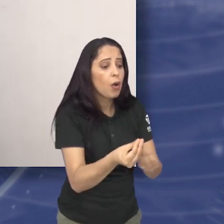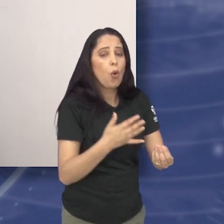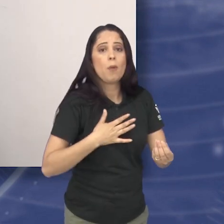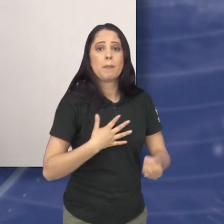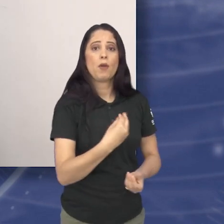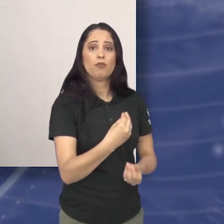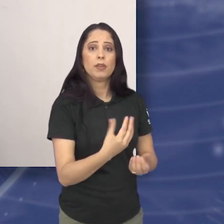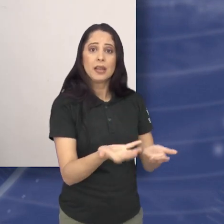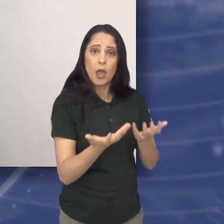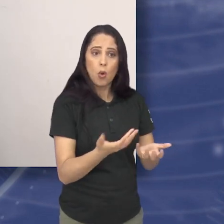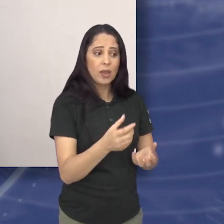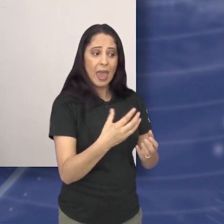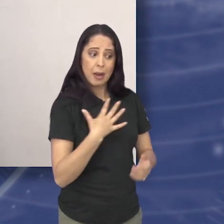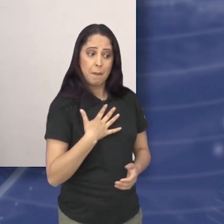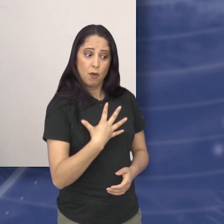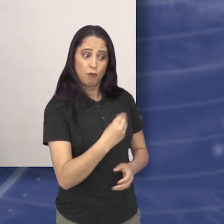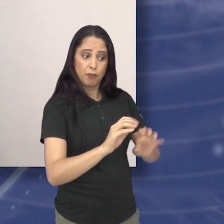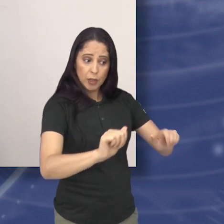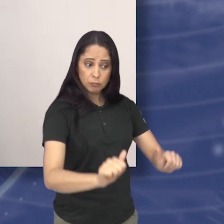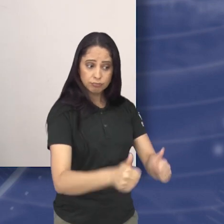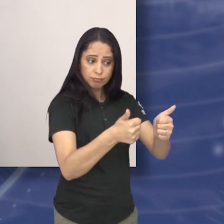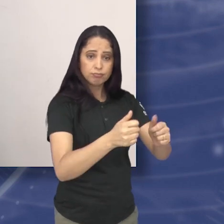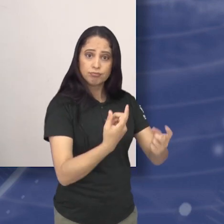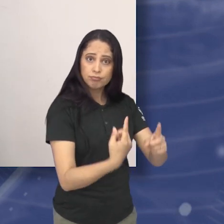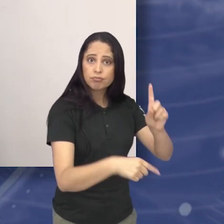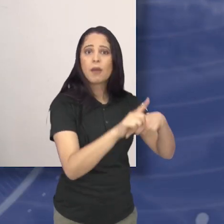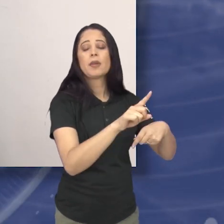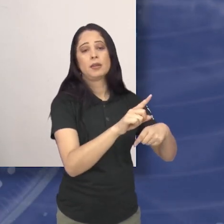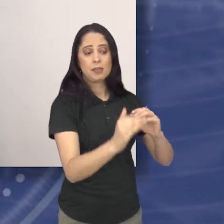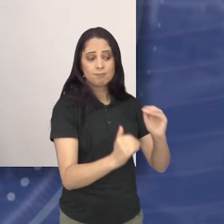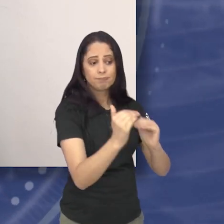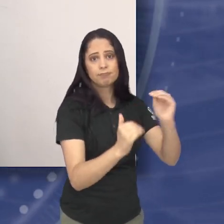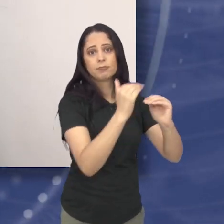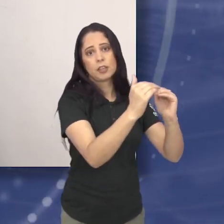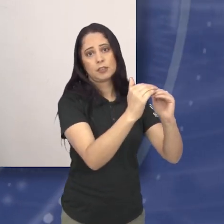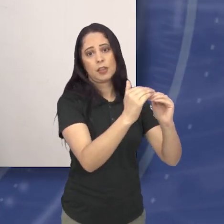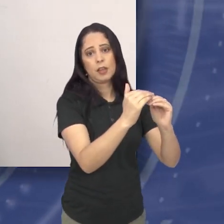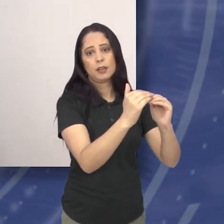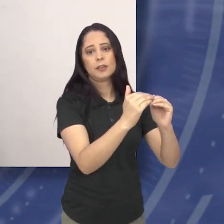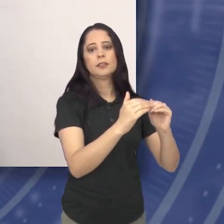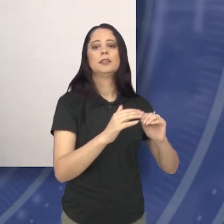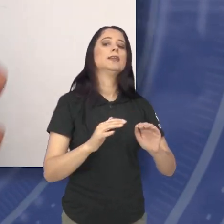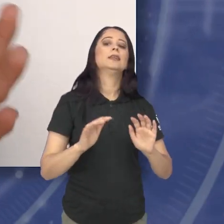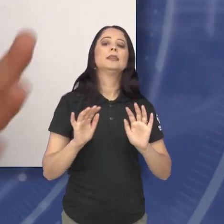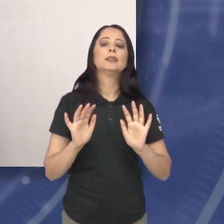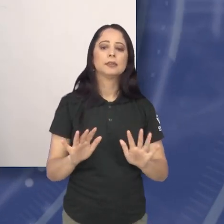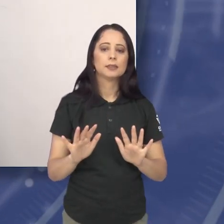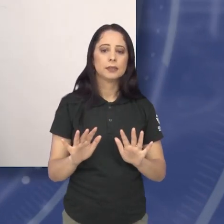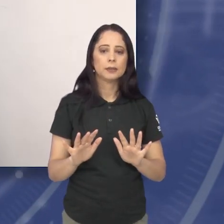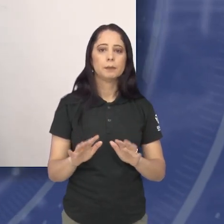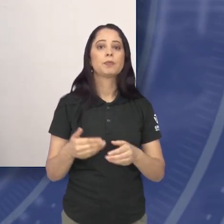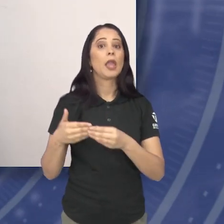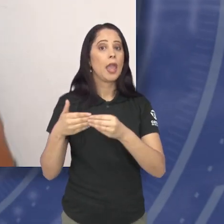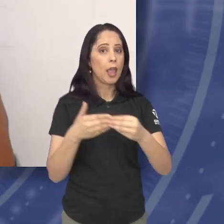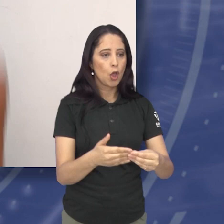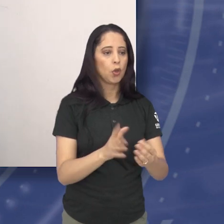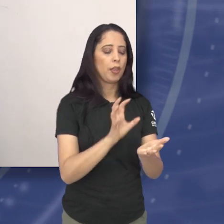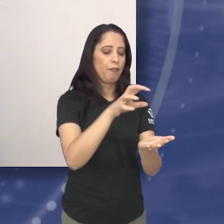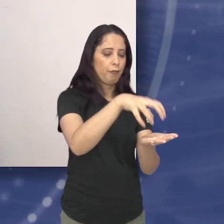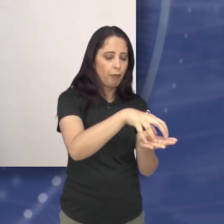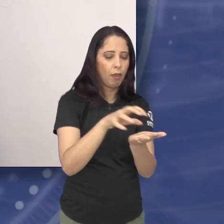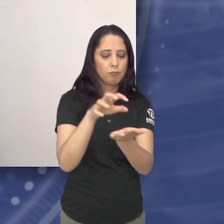se desenvolver. Eu sempre foquei nisso, no desenvolvimento do meu filho. Então, a gente levou nas clínicas